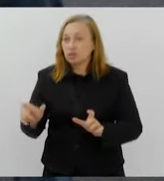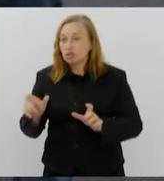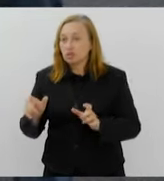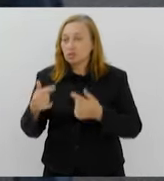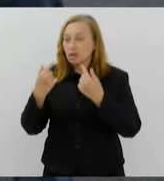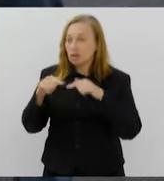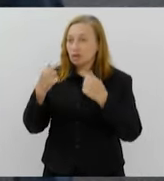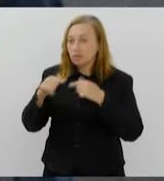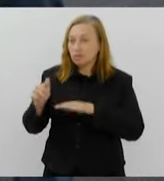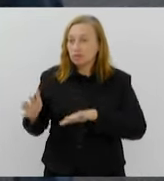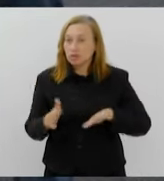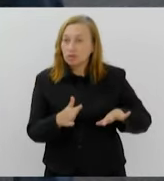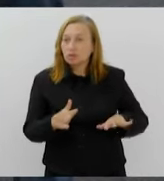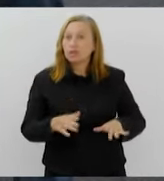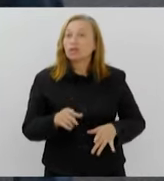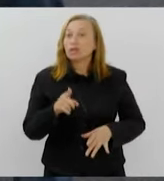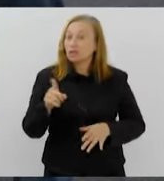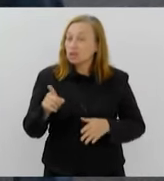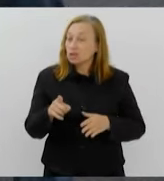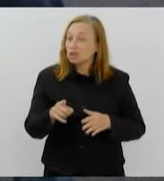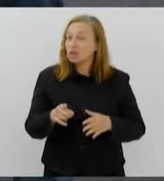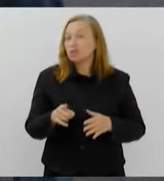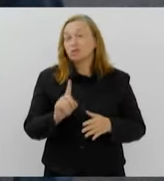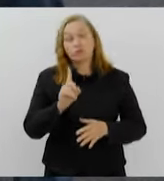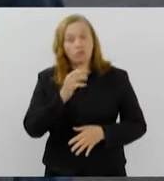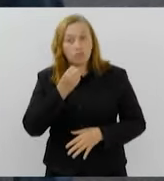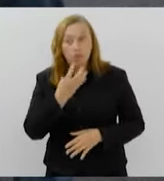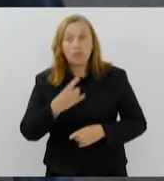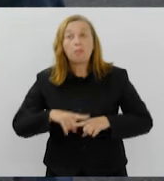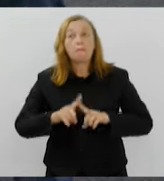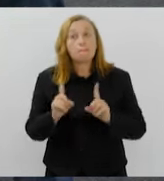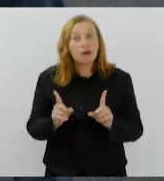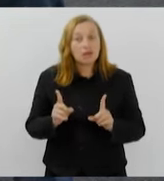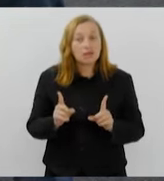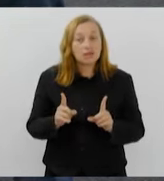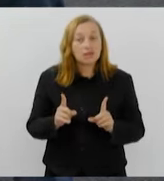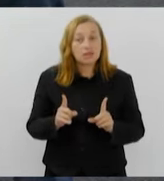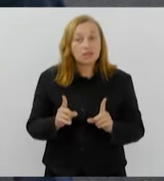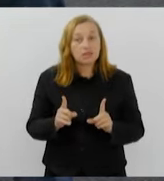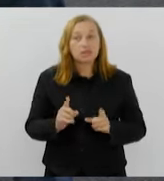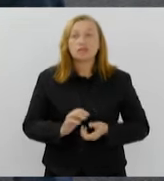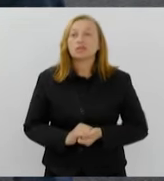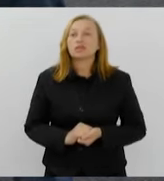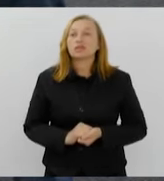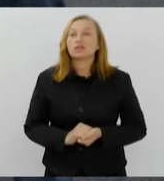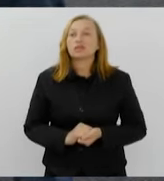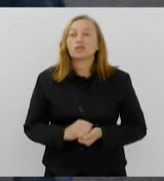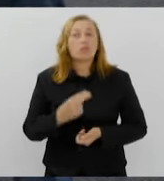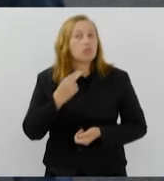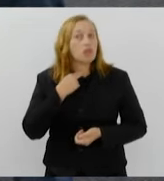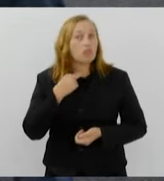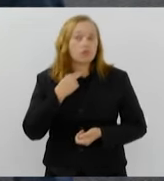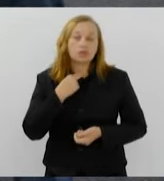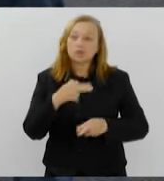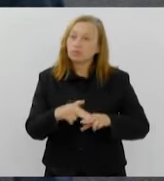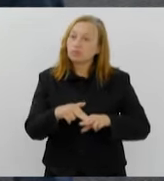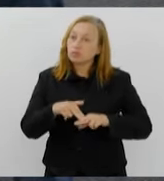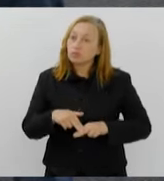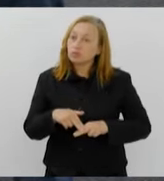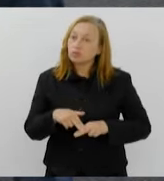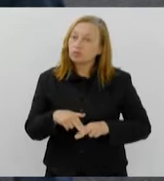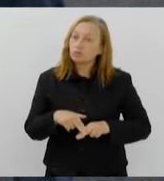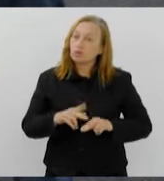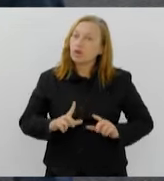questionamento isso causa desconforto mas esse desconforto não pode ser motivo para uma